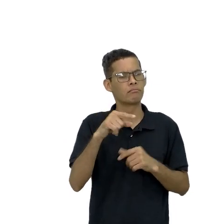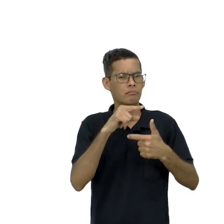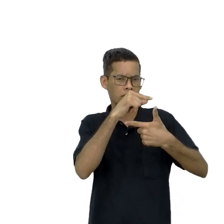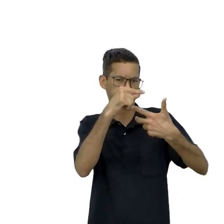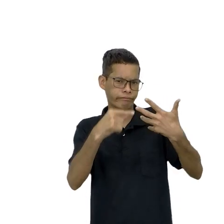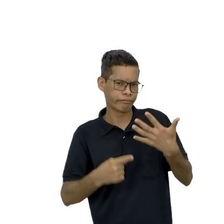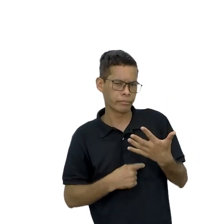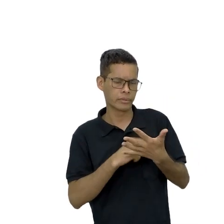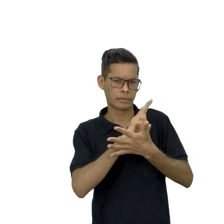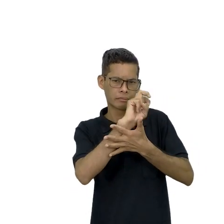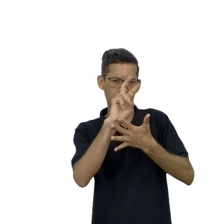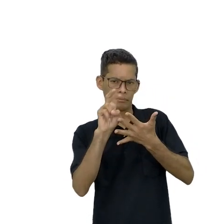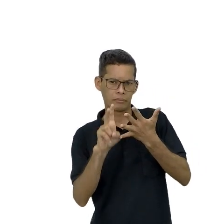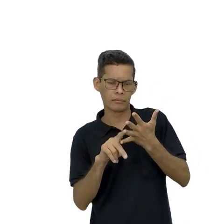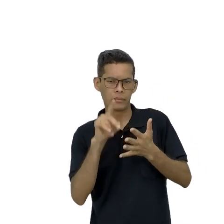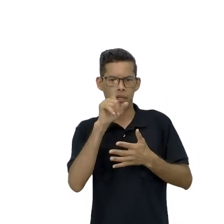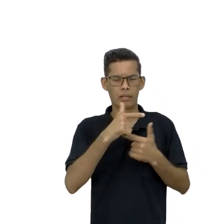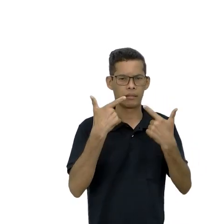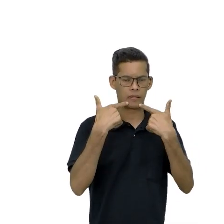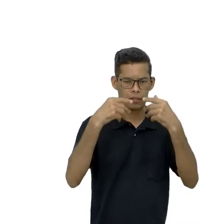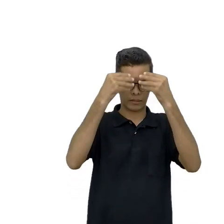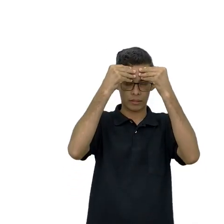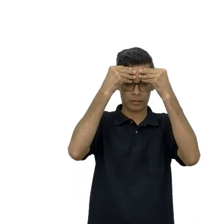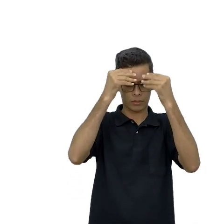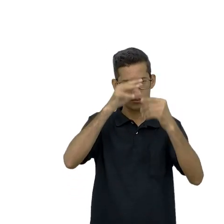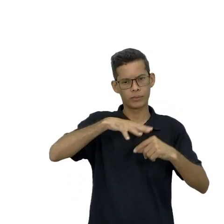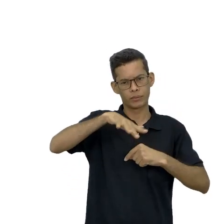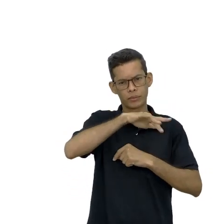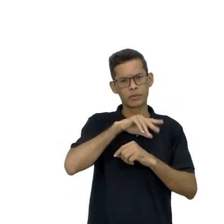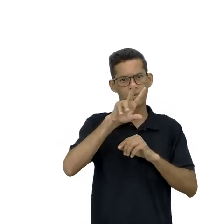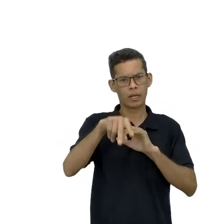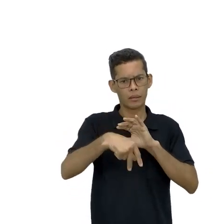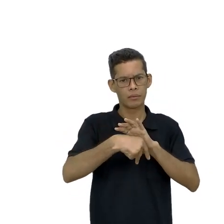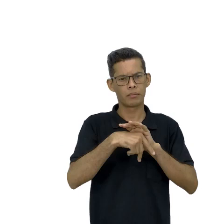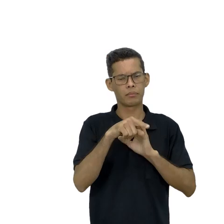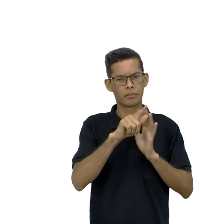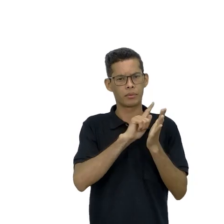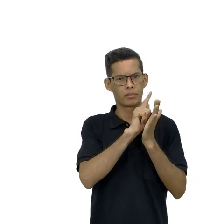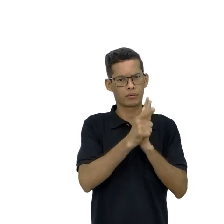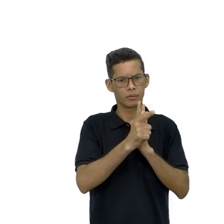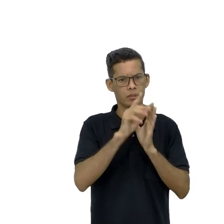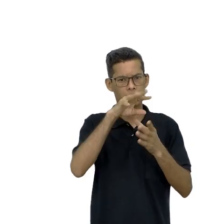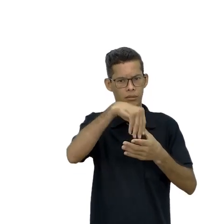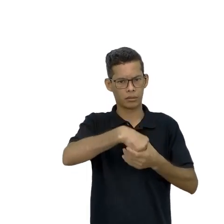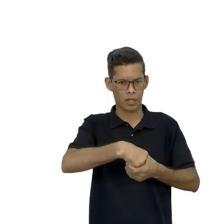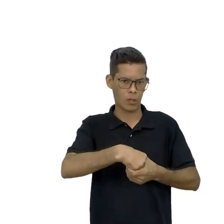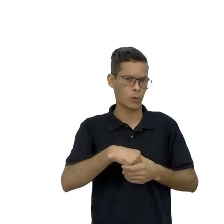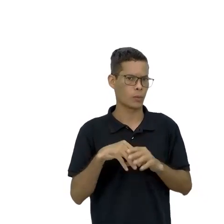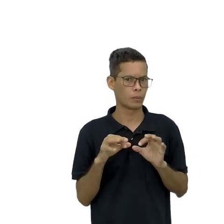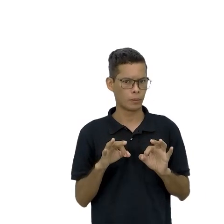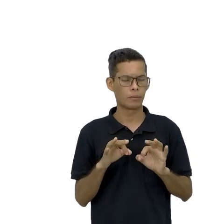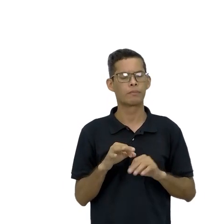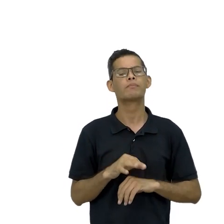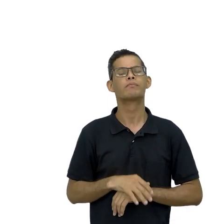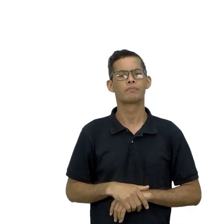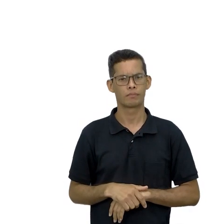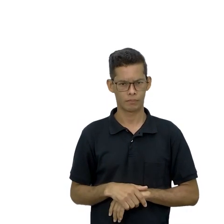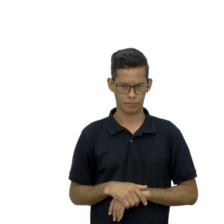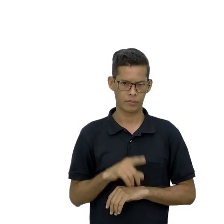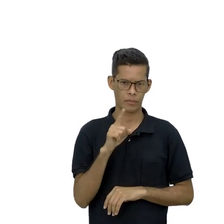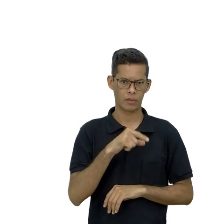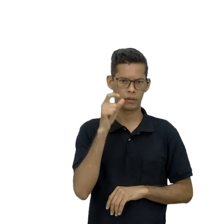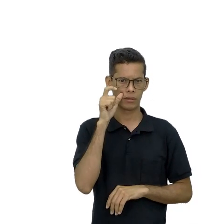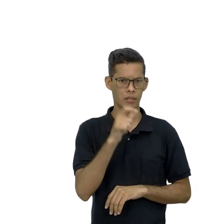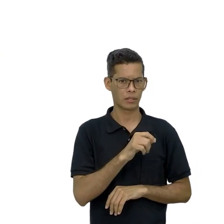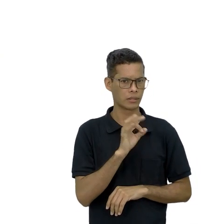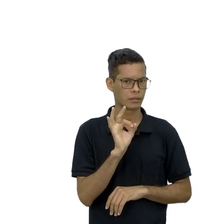linguísticos, né, e semióticos que são próprios, que são característicos desse gênero textual. Isso, podemos Bastante passar? interessante para a nossa Isso.